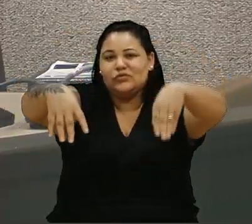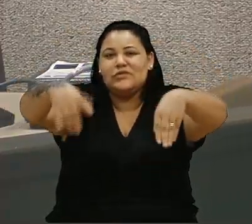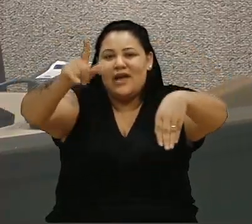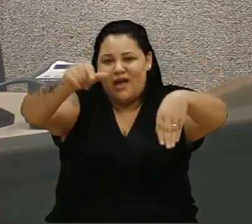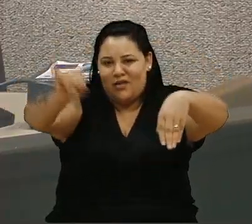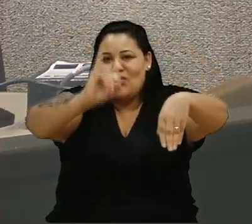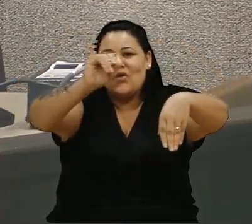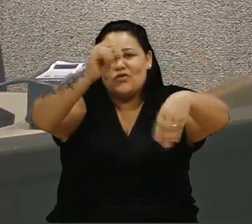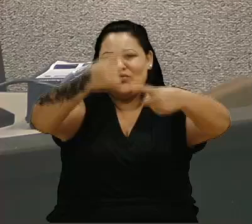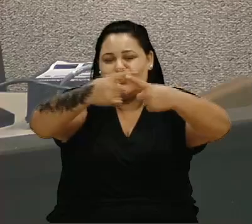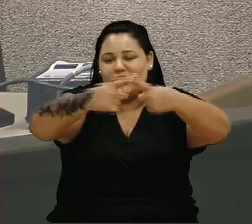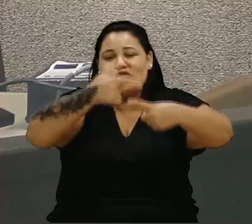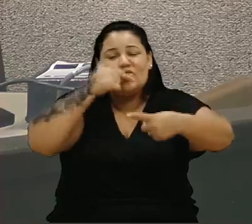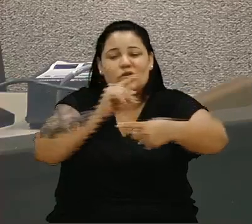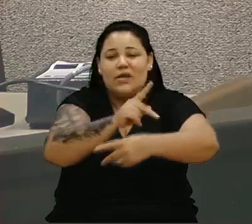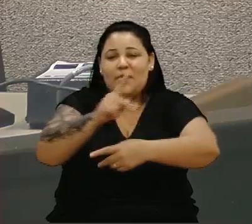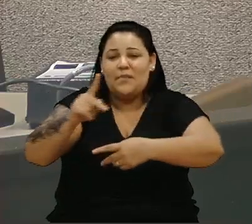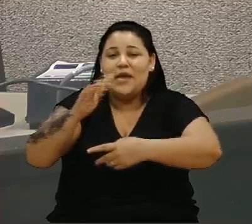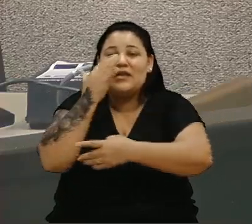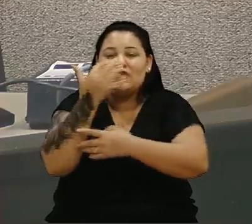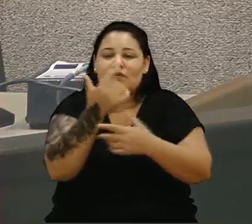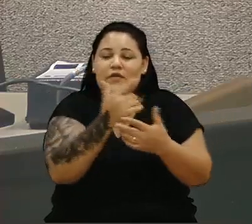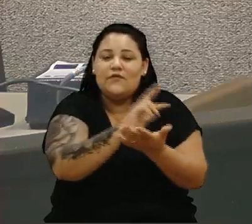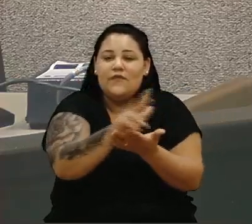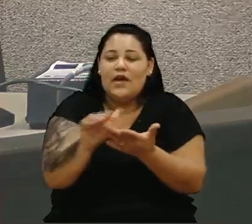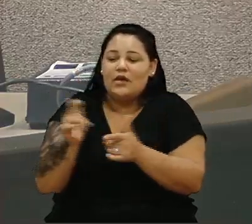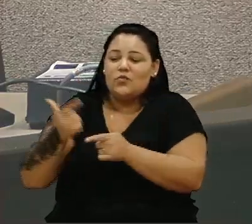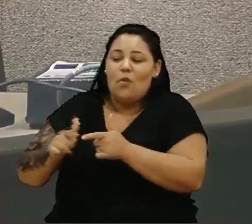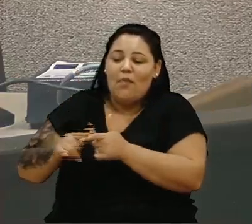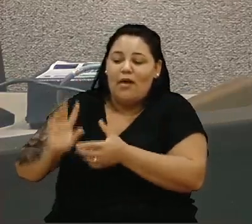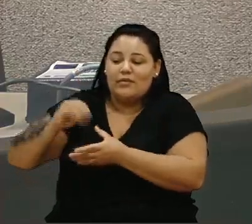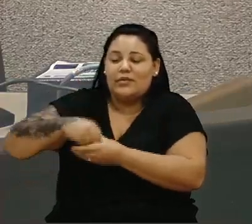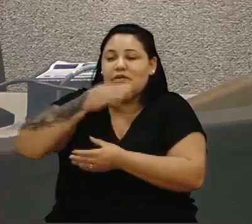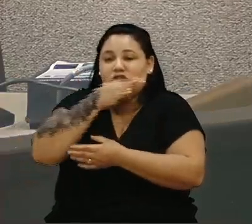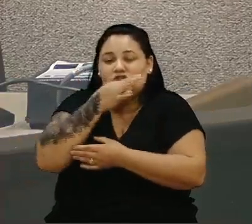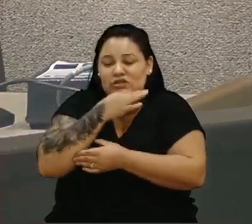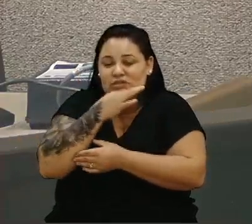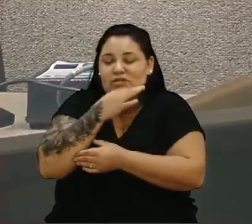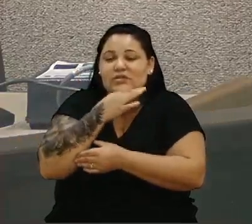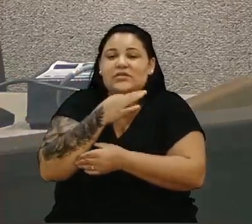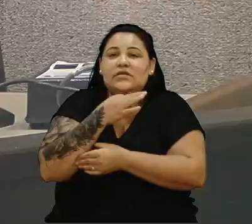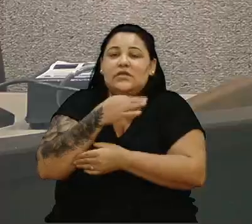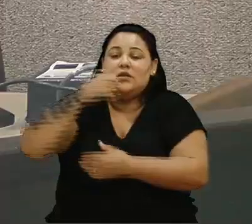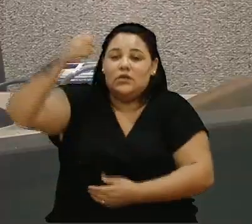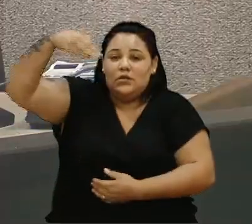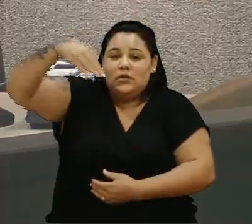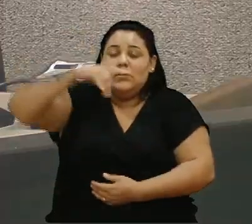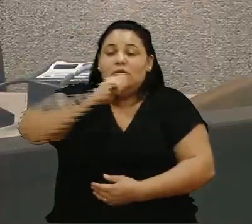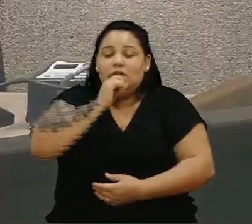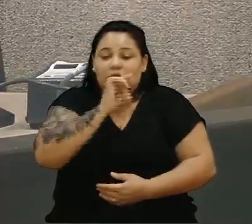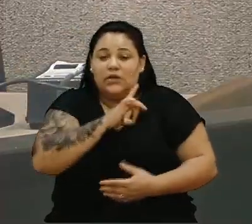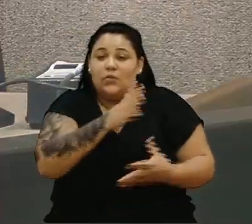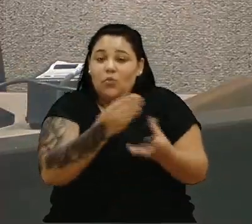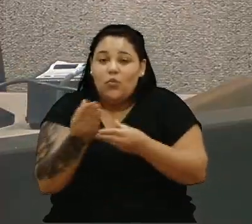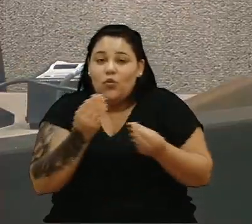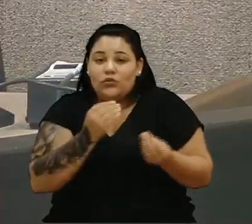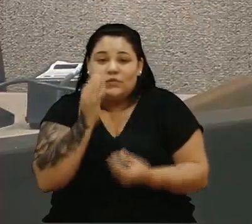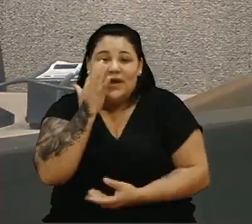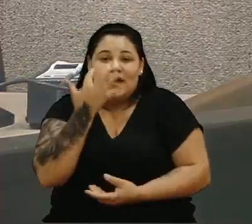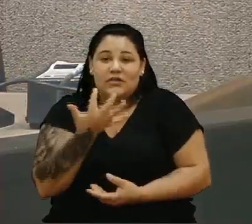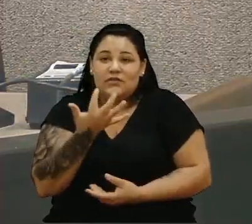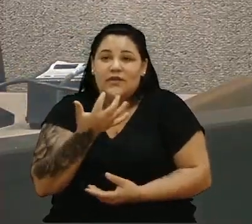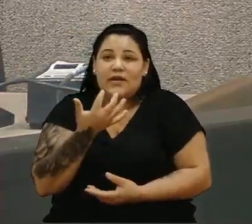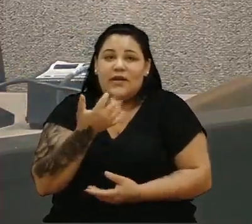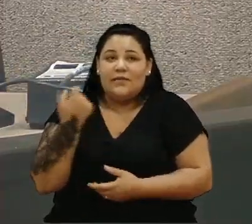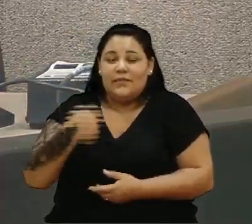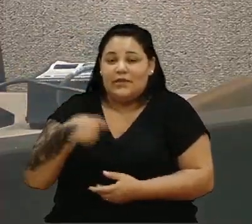aí, através da PPP, resolver diversos problemas na cidade de iluminação pública, mas temos muitos problemas ainda que precisam